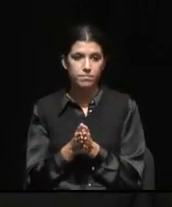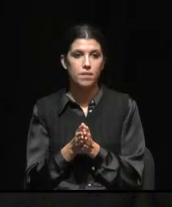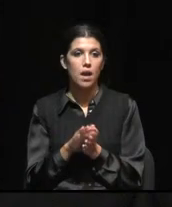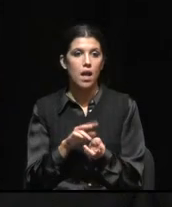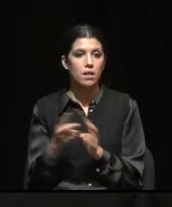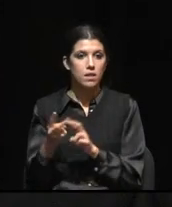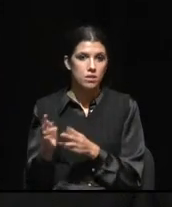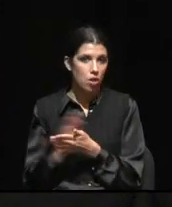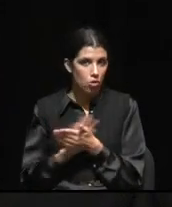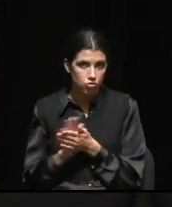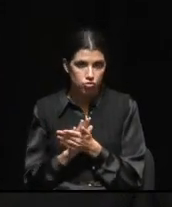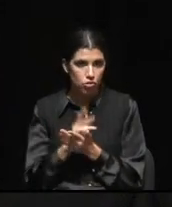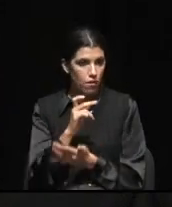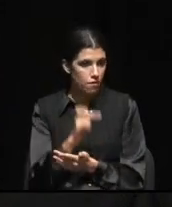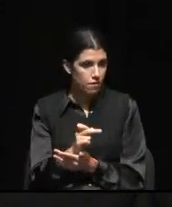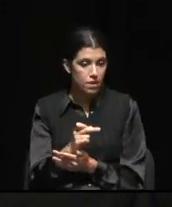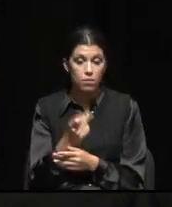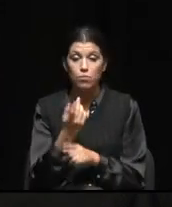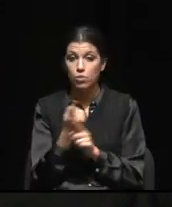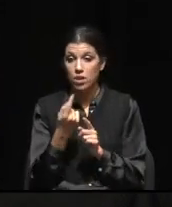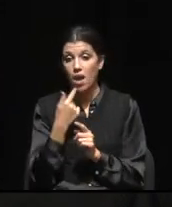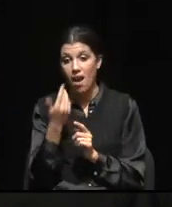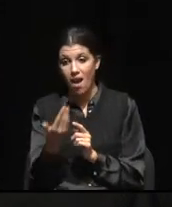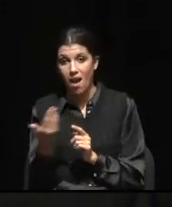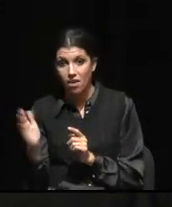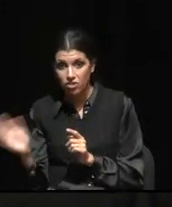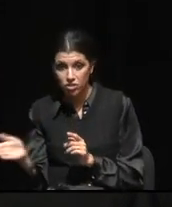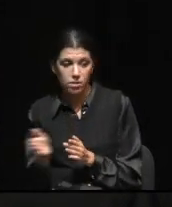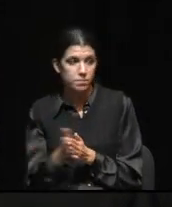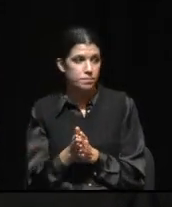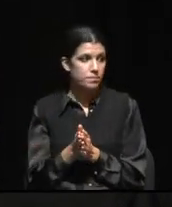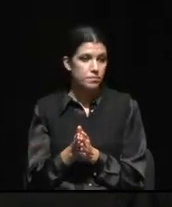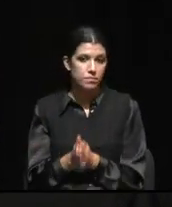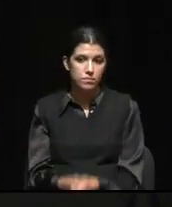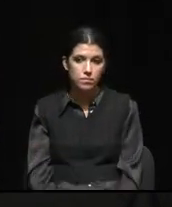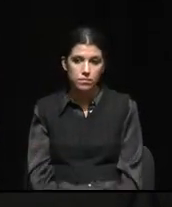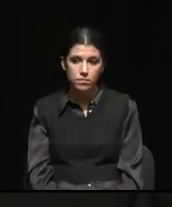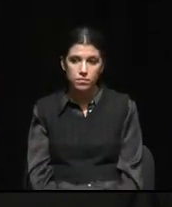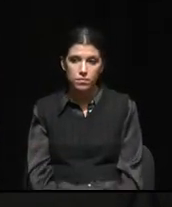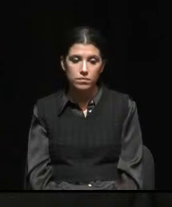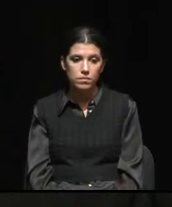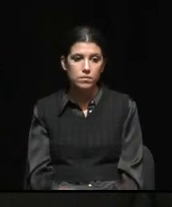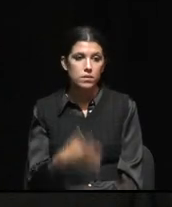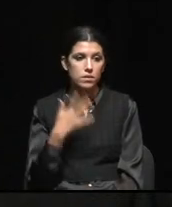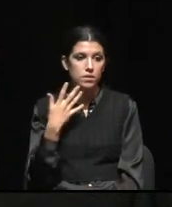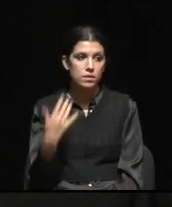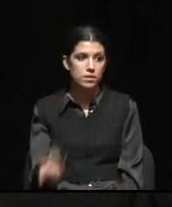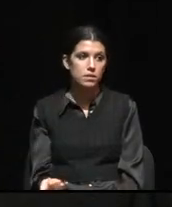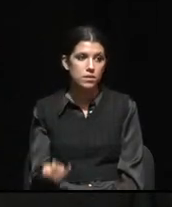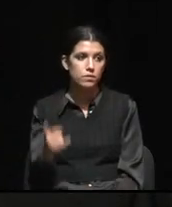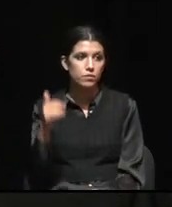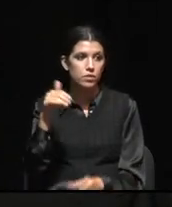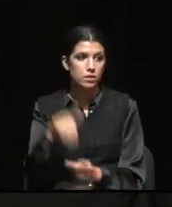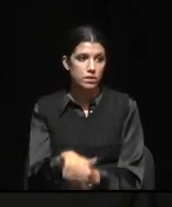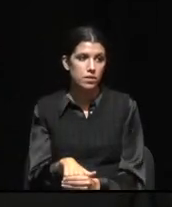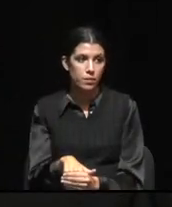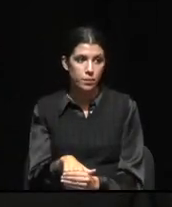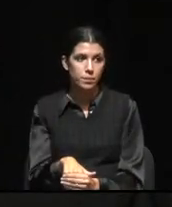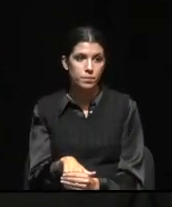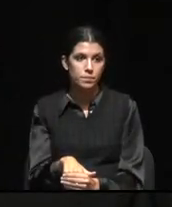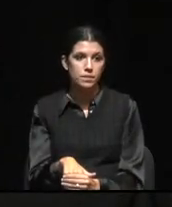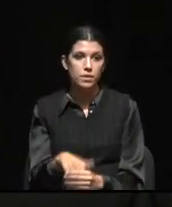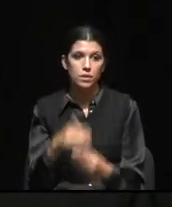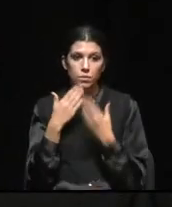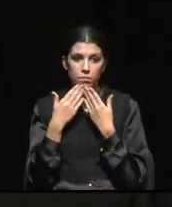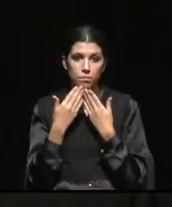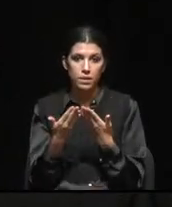alteram fica assim já existe certo vamos passar à votação e